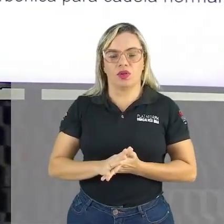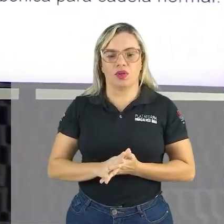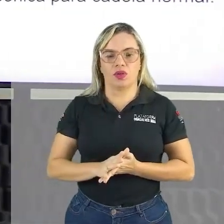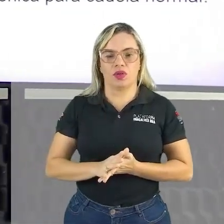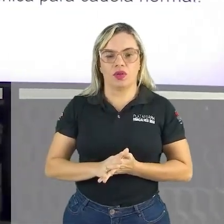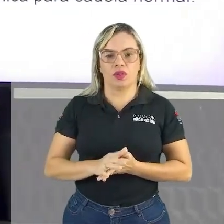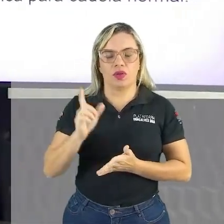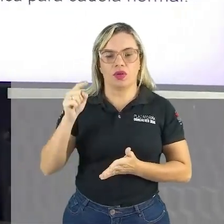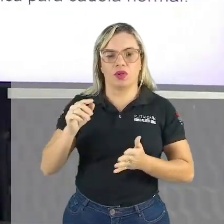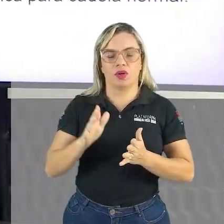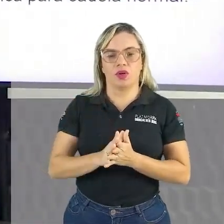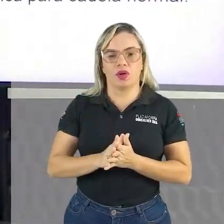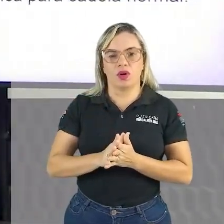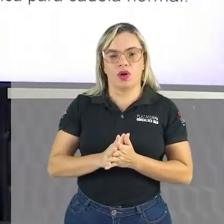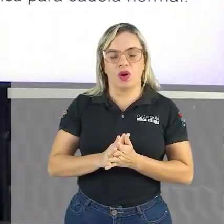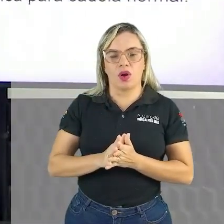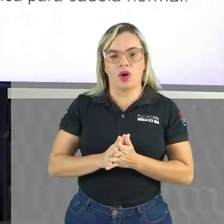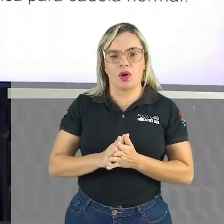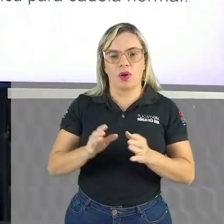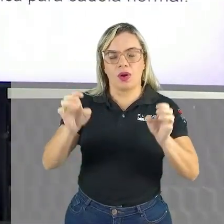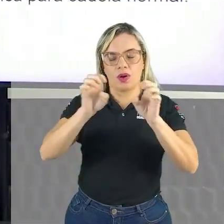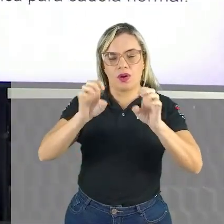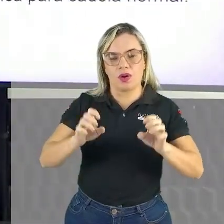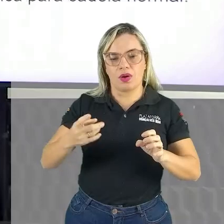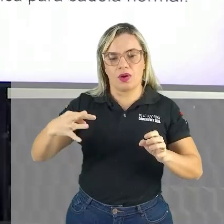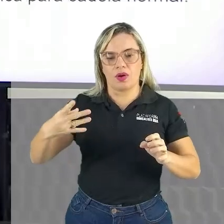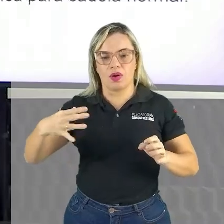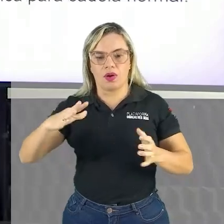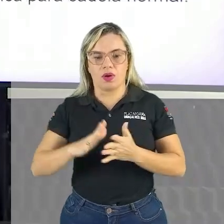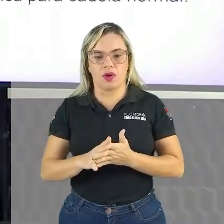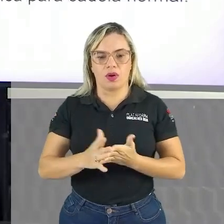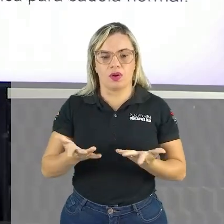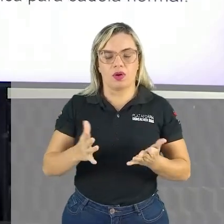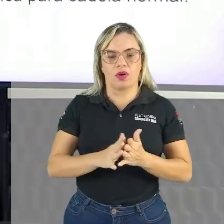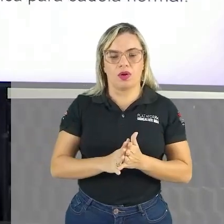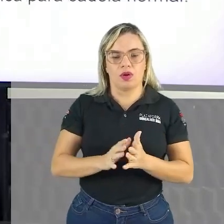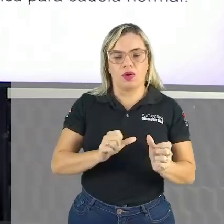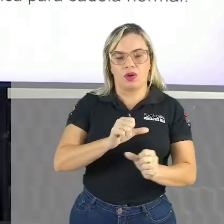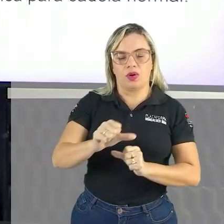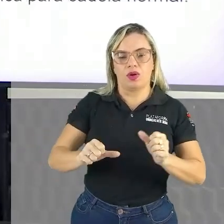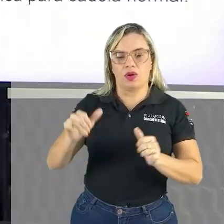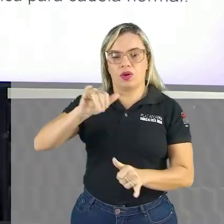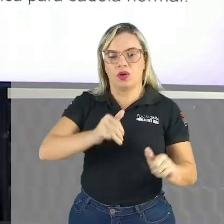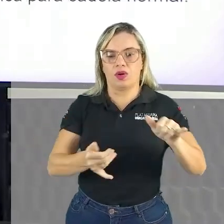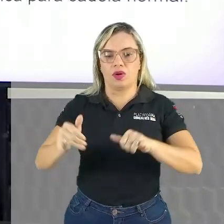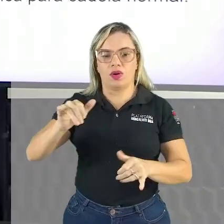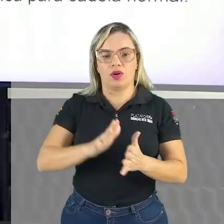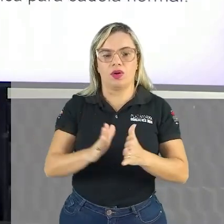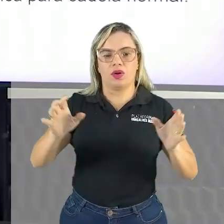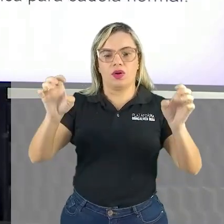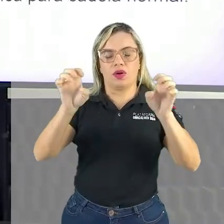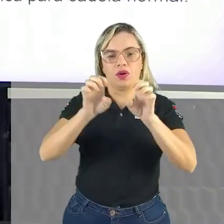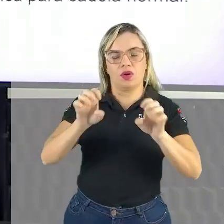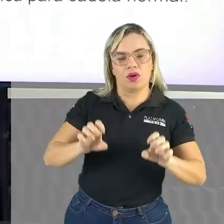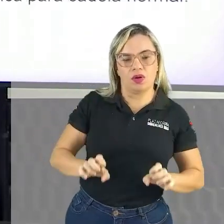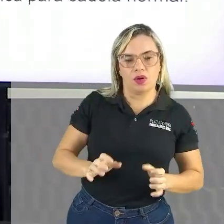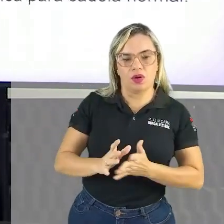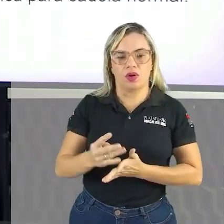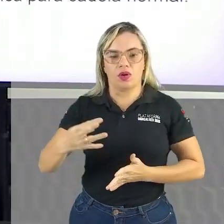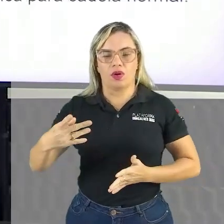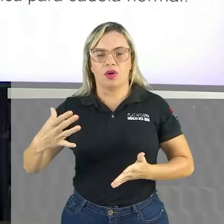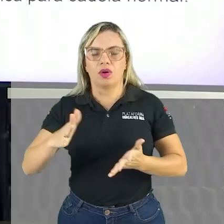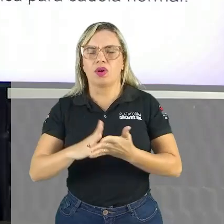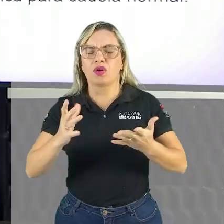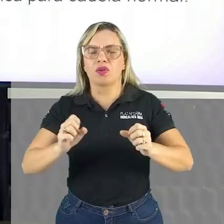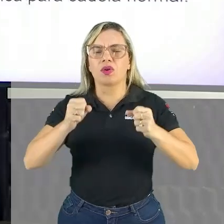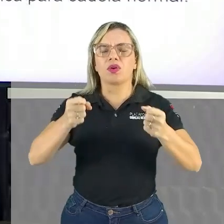você? Qual modificação química na estrutura deste tecido ativo? O que você poderia fazer para, tipo assim,